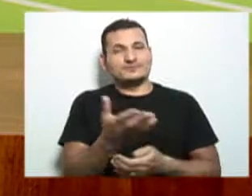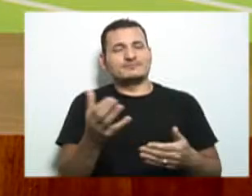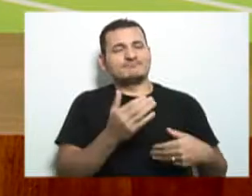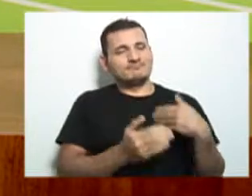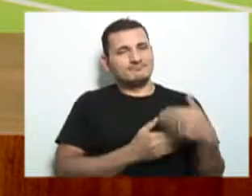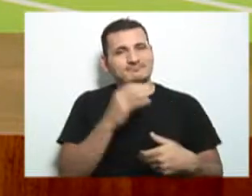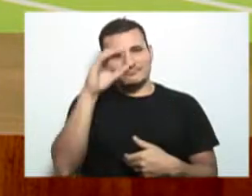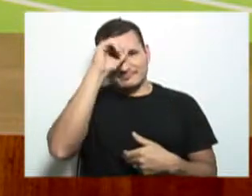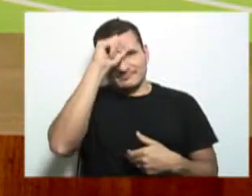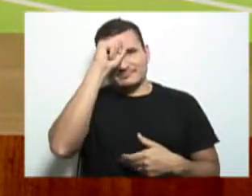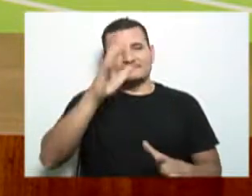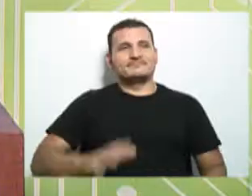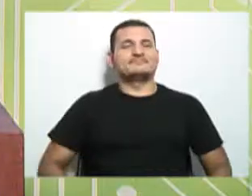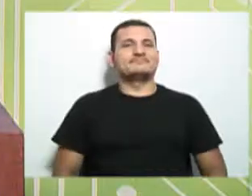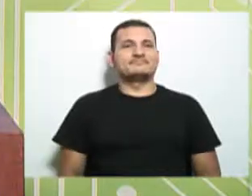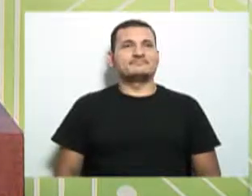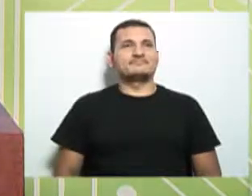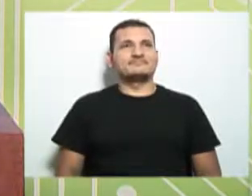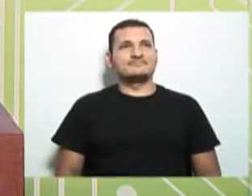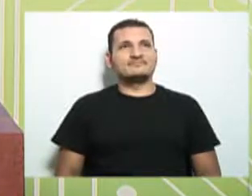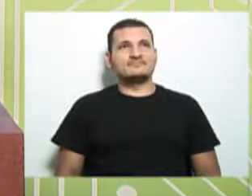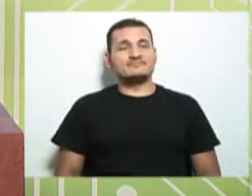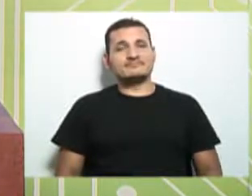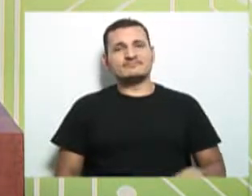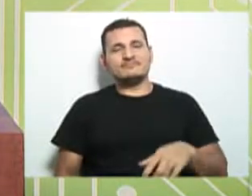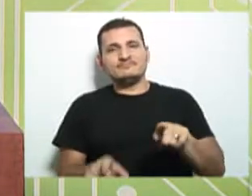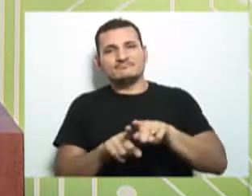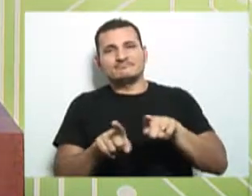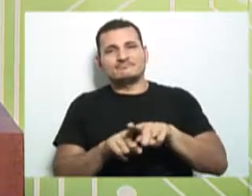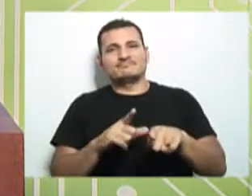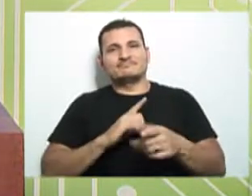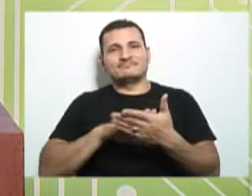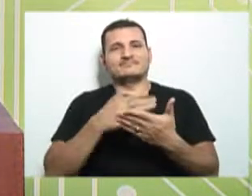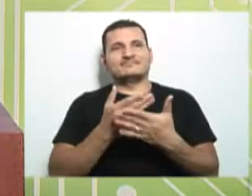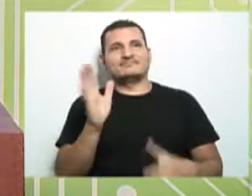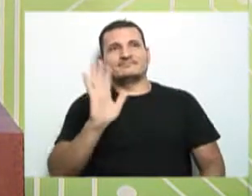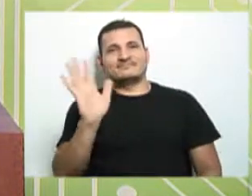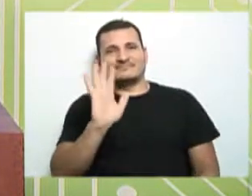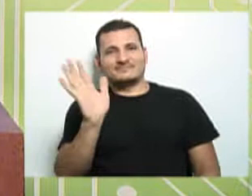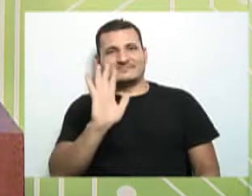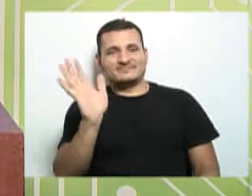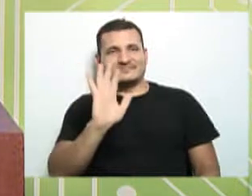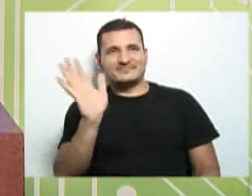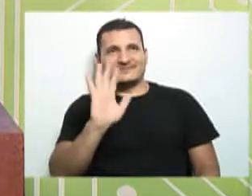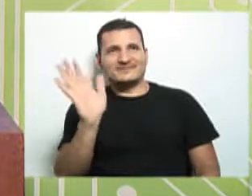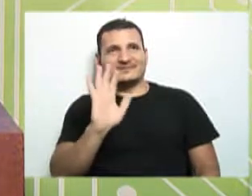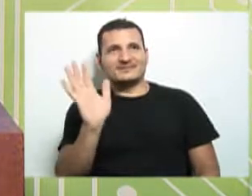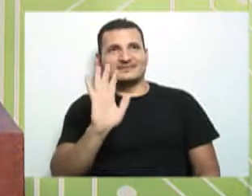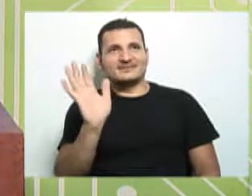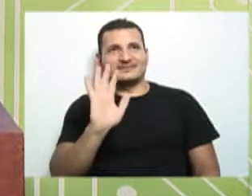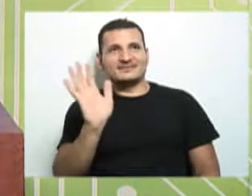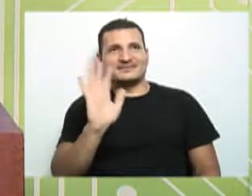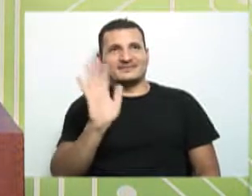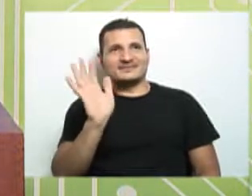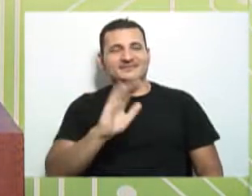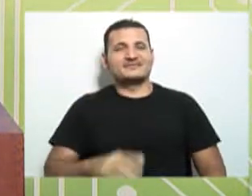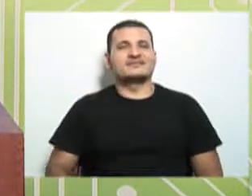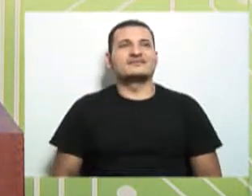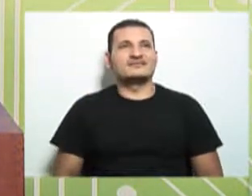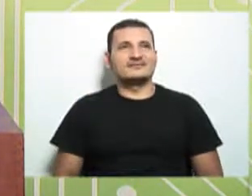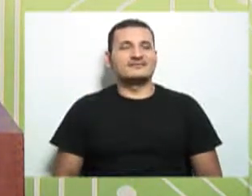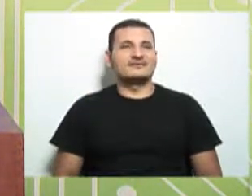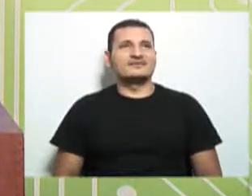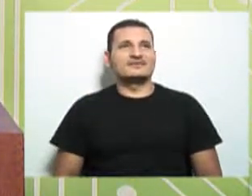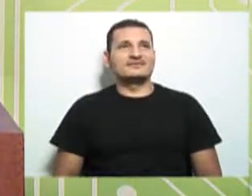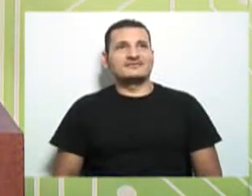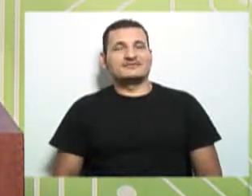vamos lá, professor Clébio. Legal, aqui também nós temos o Jacó. Olha o Jacó aqui, ó. Legal. Dá um oi aí, Jacó. Beleza, que bom,